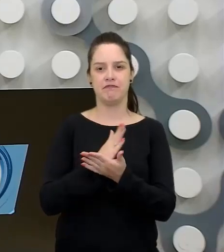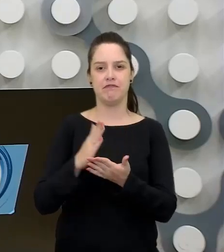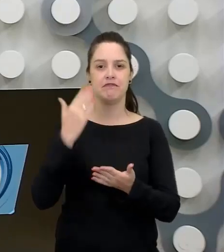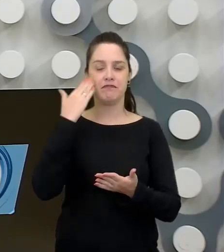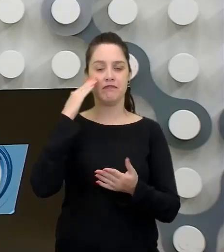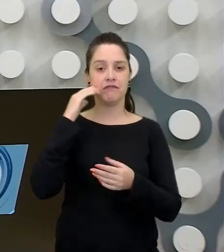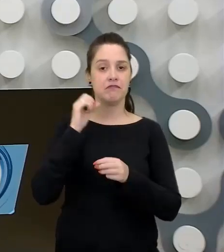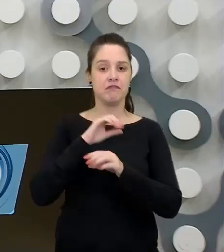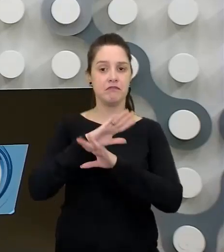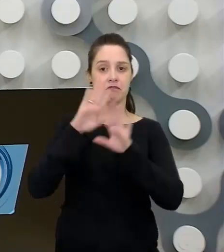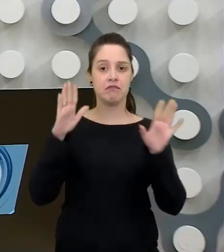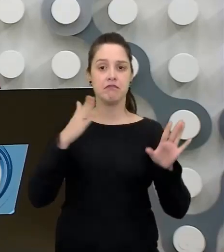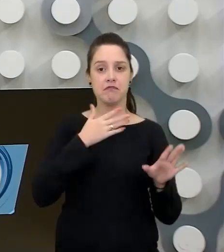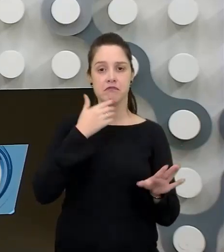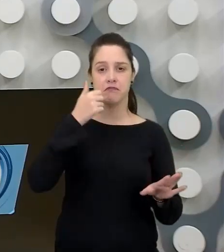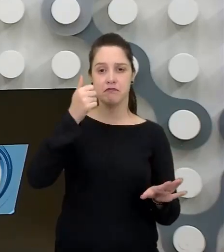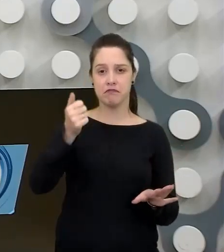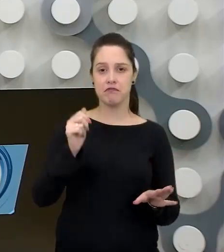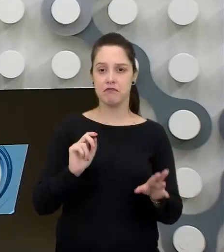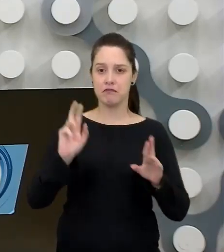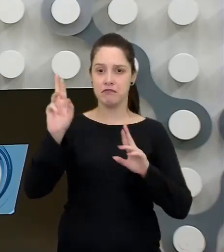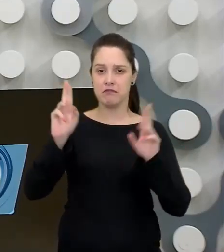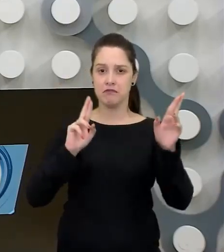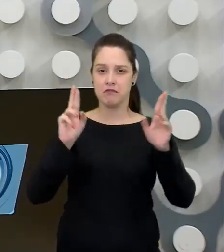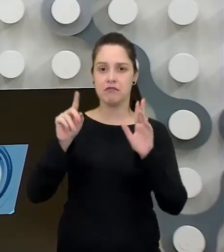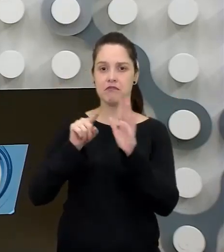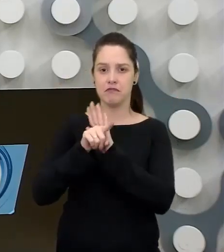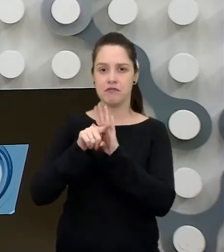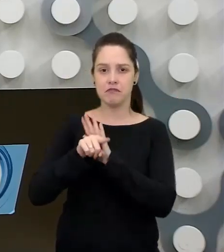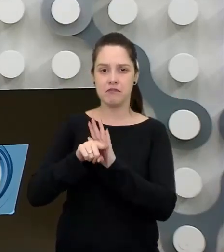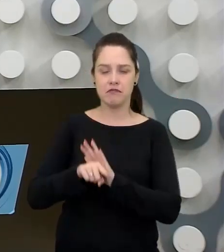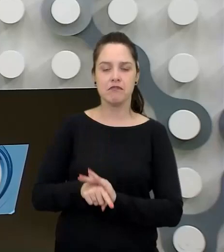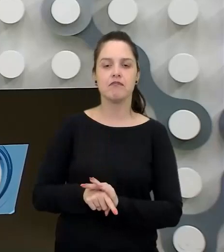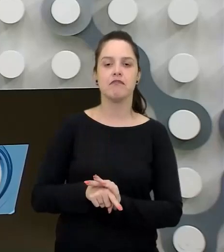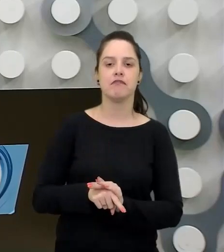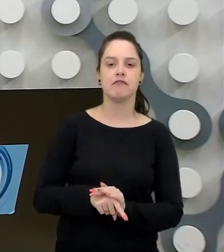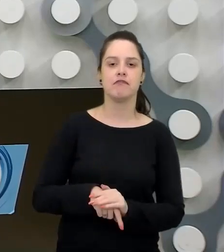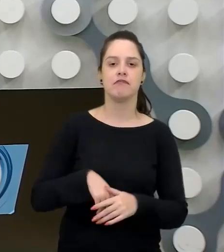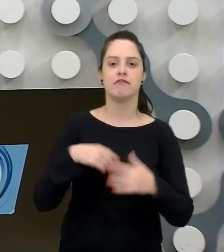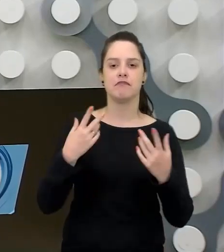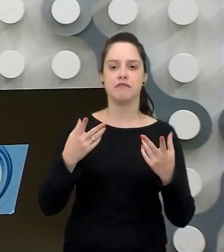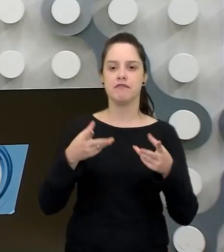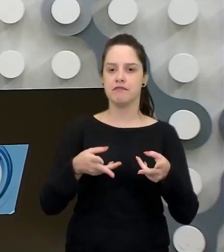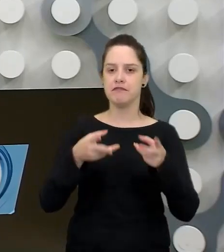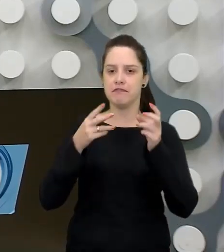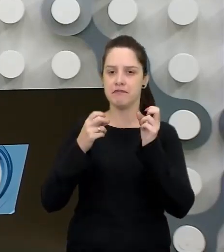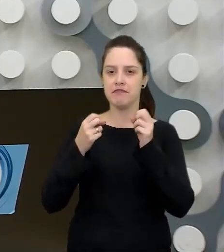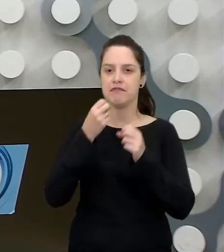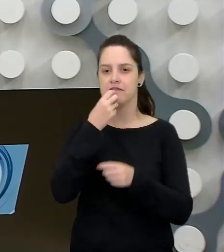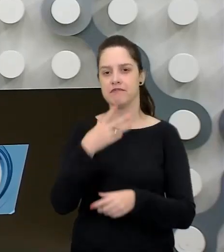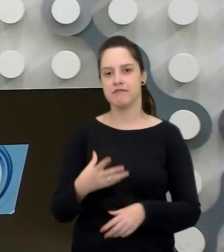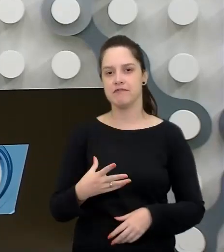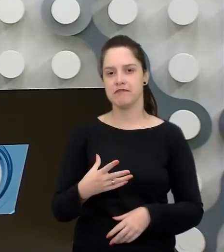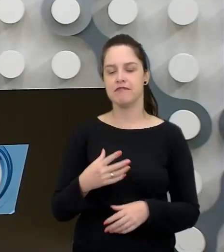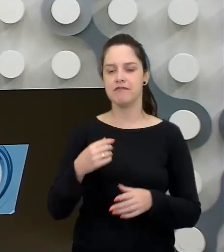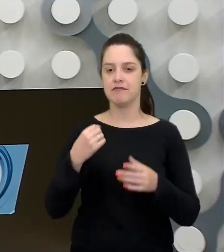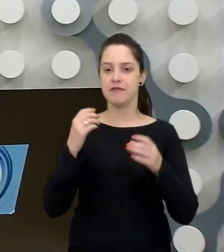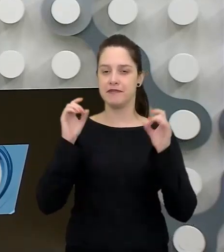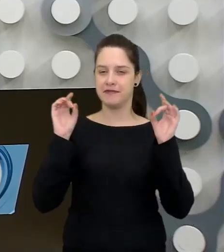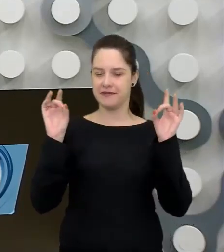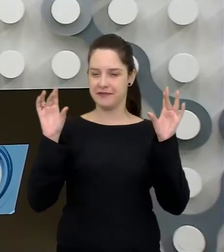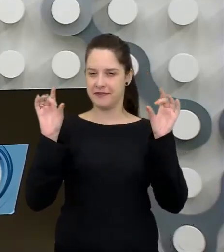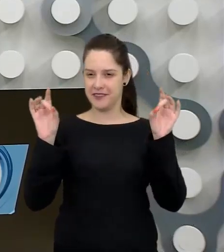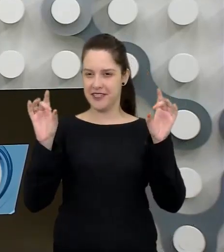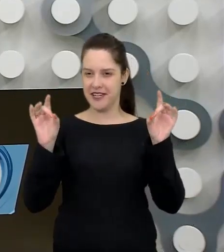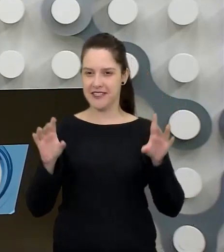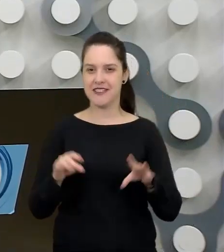entender melhor o que é esse glossário, eu comecei a pesquisar o que é o glossário, né? Aí eu pensei, preciso de uma pessoa especialista em glossários,